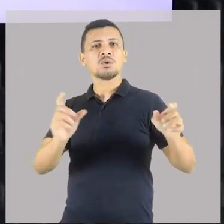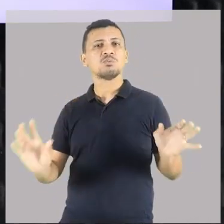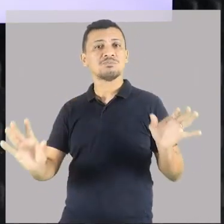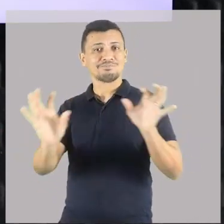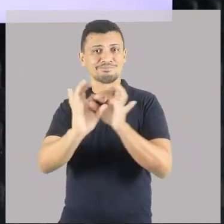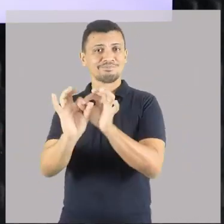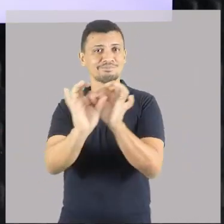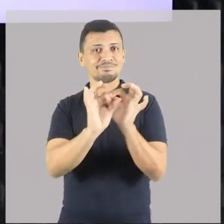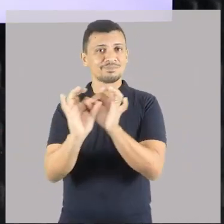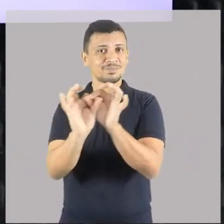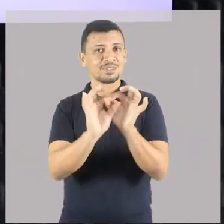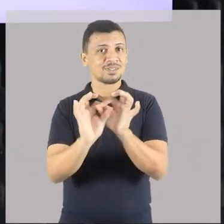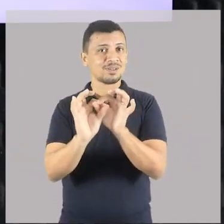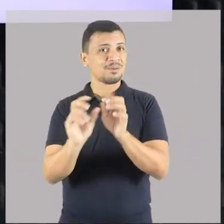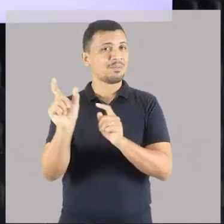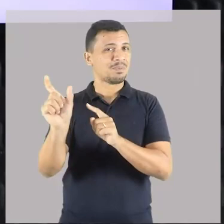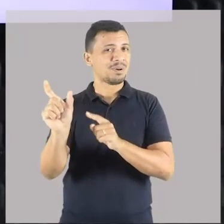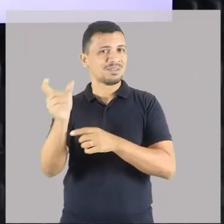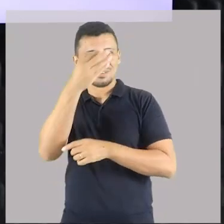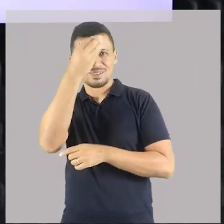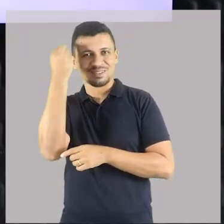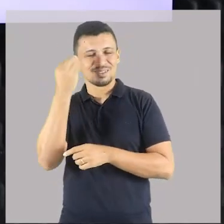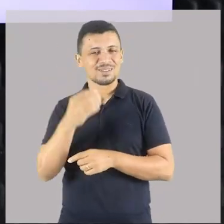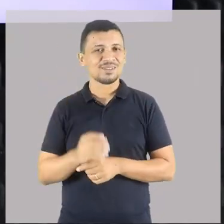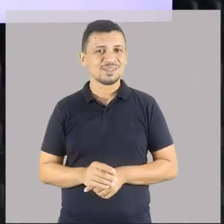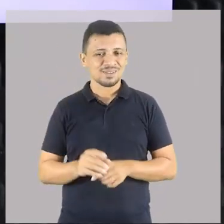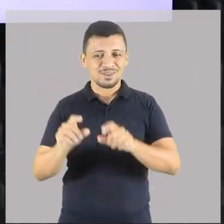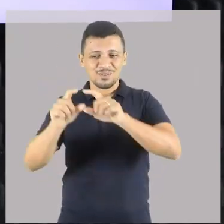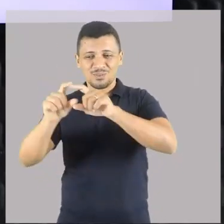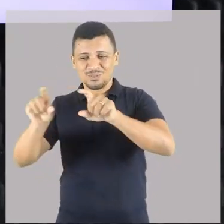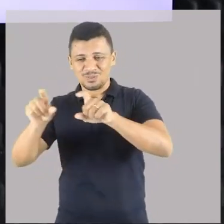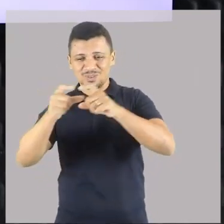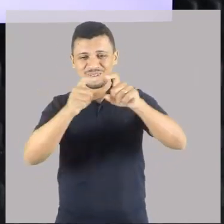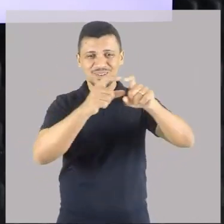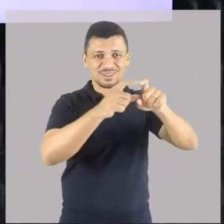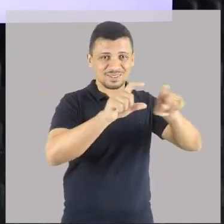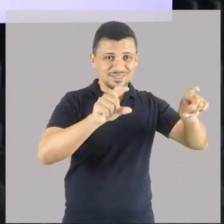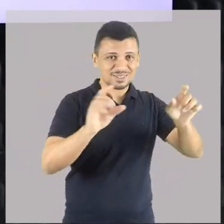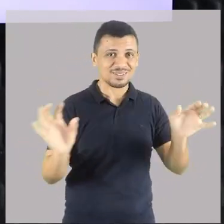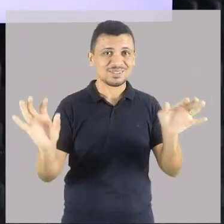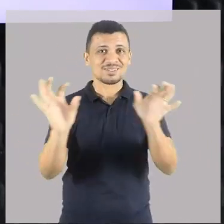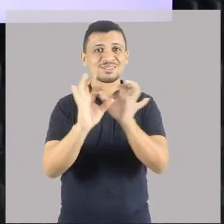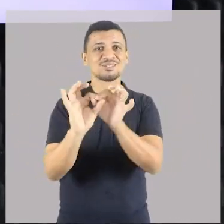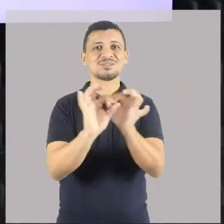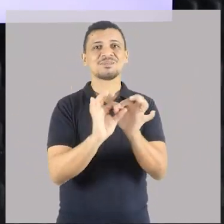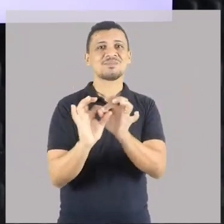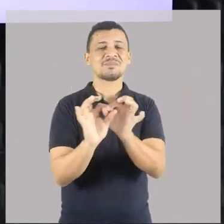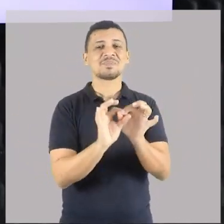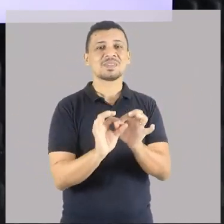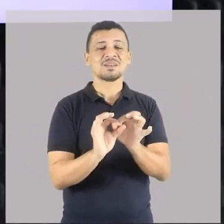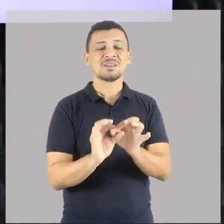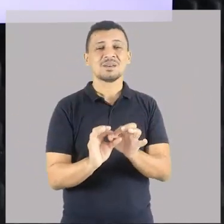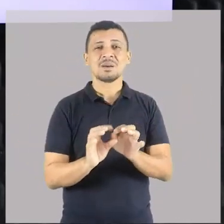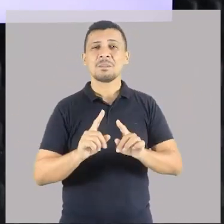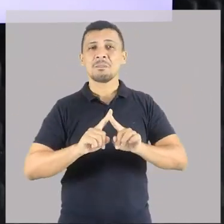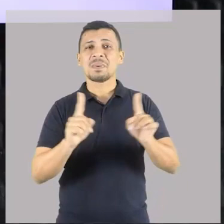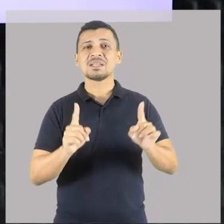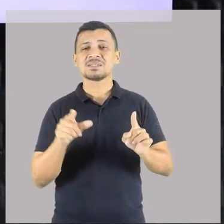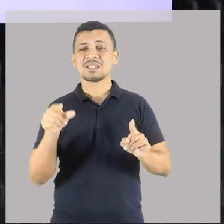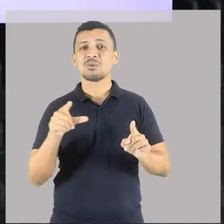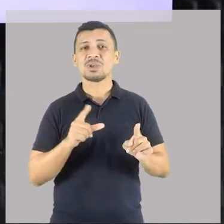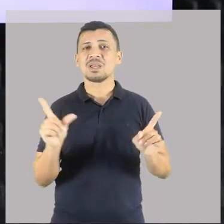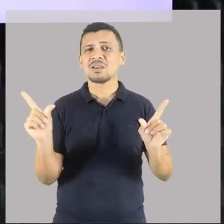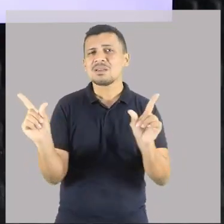subordinada. Faltou aqui a palavra, subordinada. É uma oração subordinada à oração anterior. Mas ela está